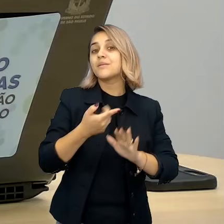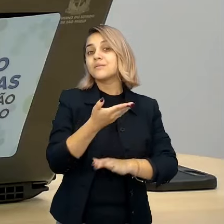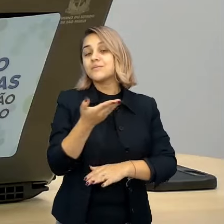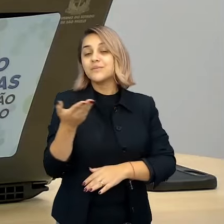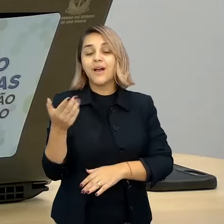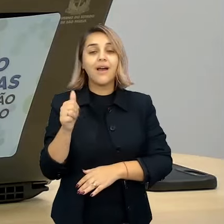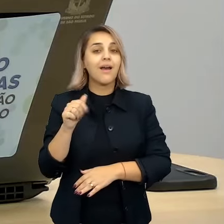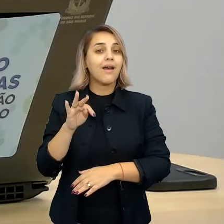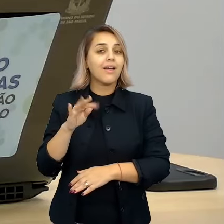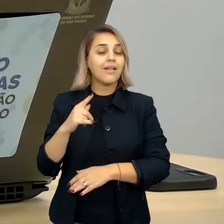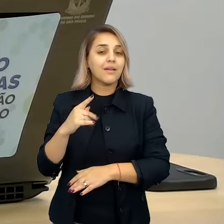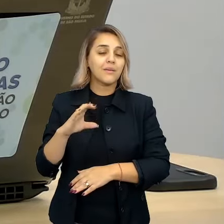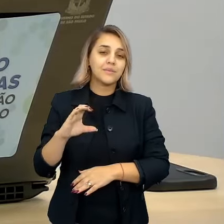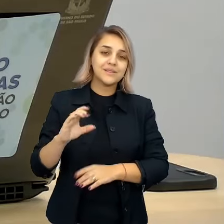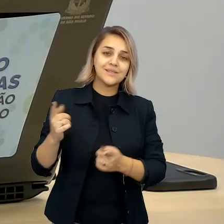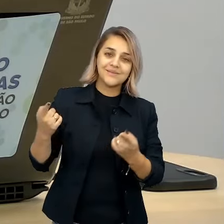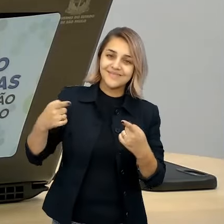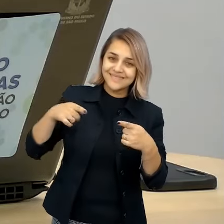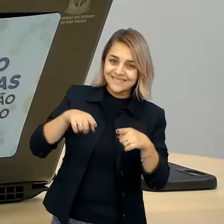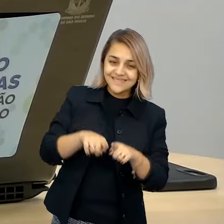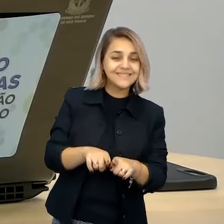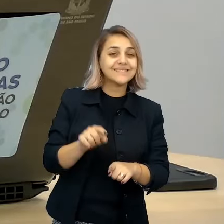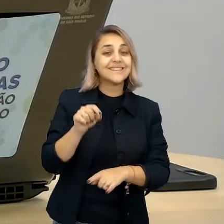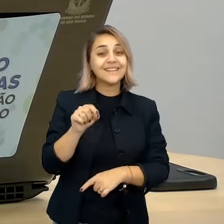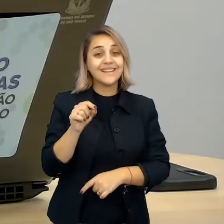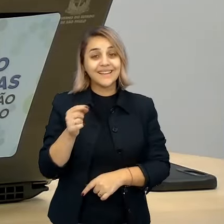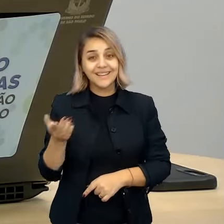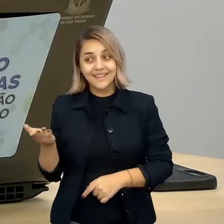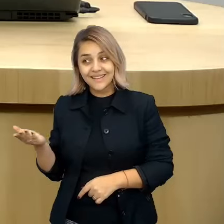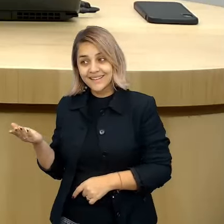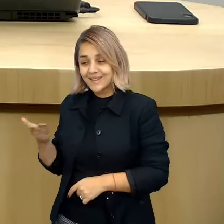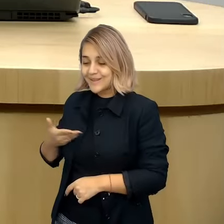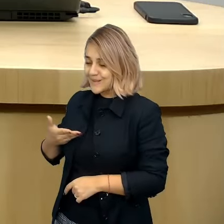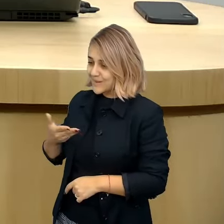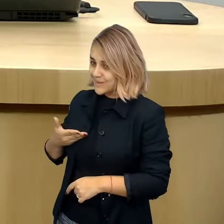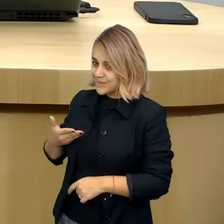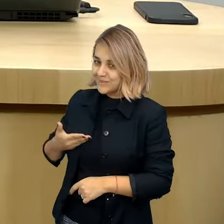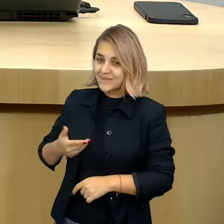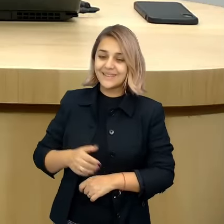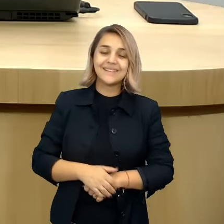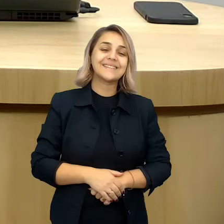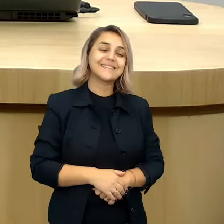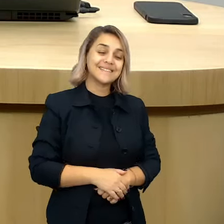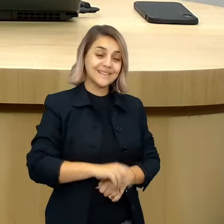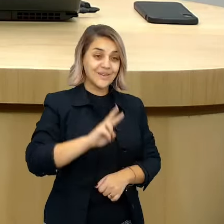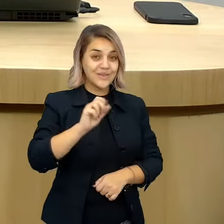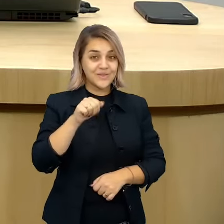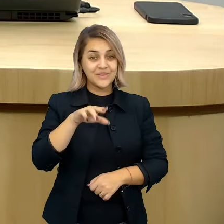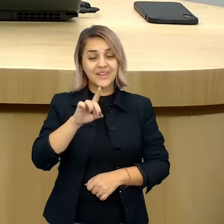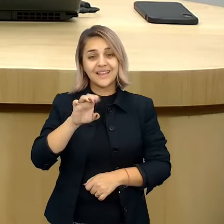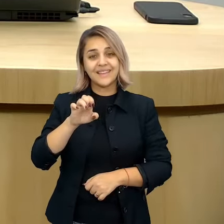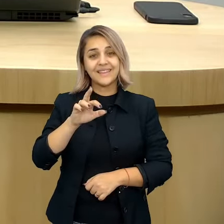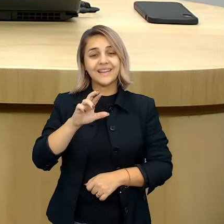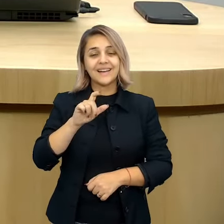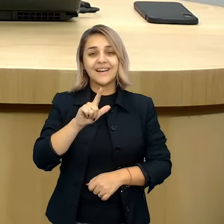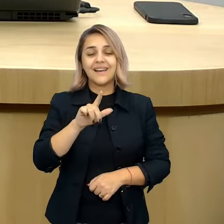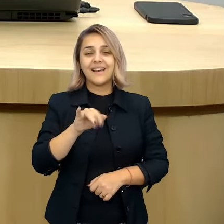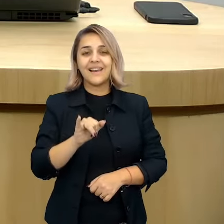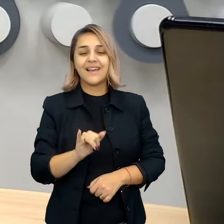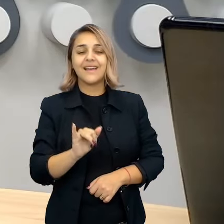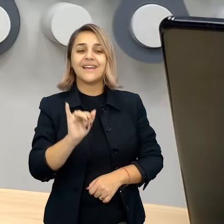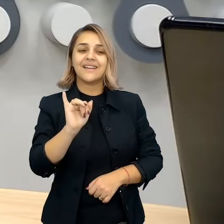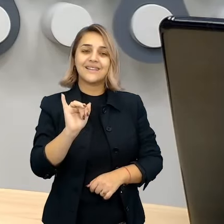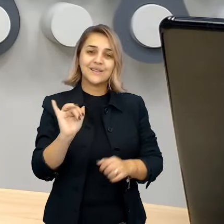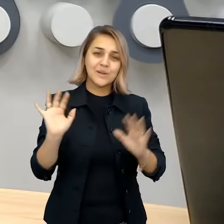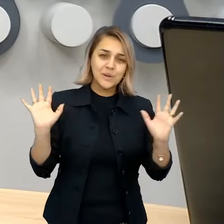vocês hoje, em conjunto, em parceria aqui com o meu colega, o Vanderlei Oddi. Sejam todos muito bem-vindos